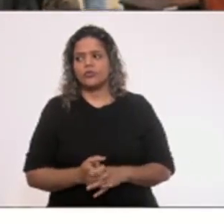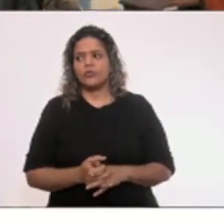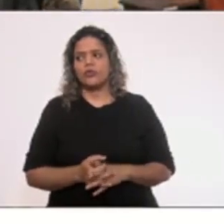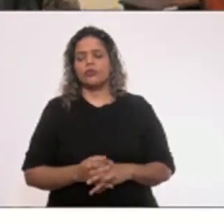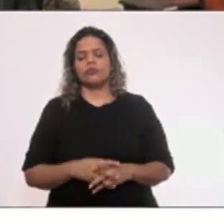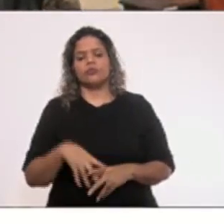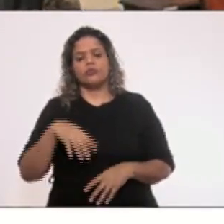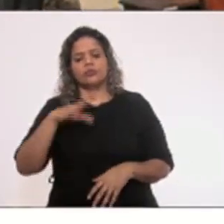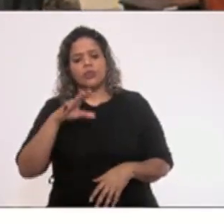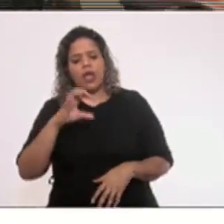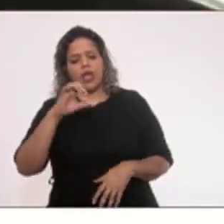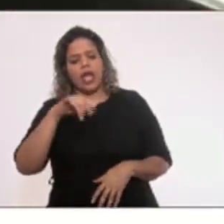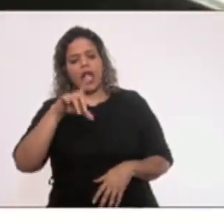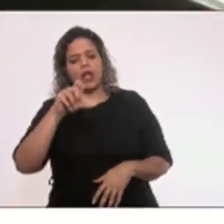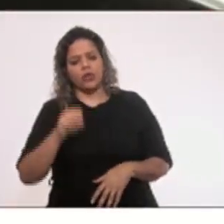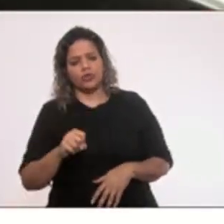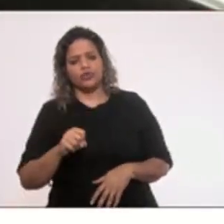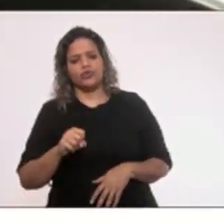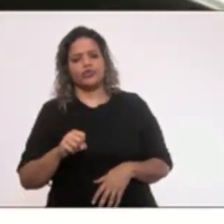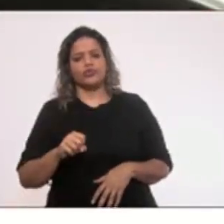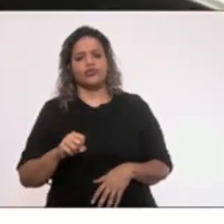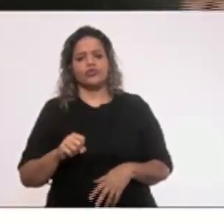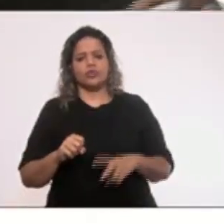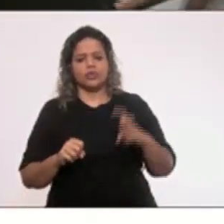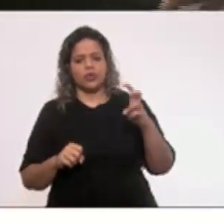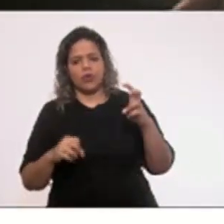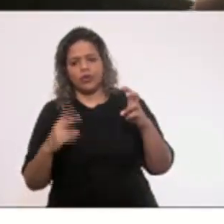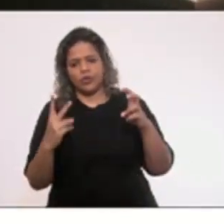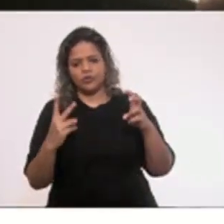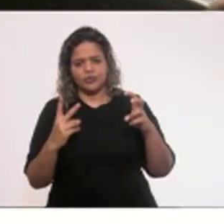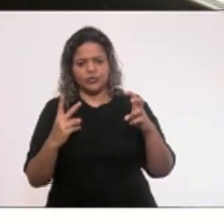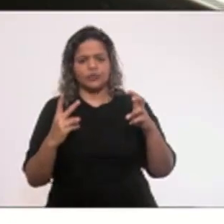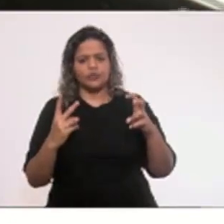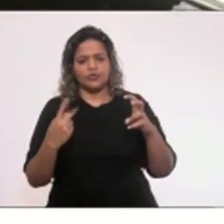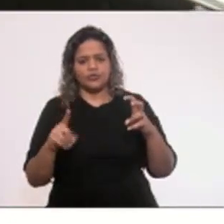Deputado Carlos Mink. 5-2.